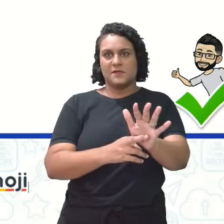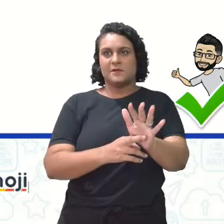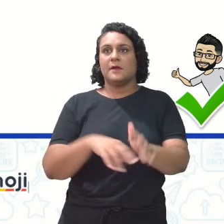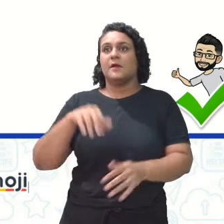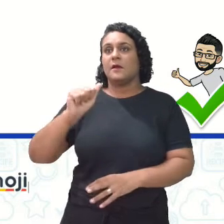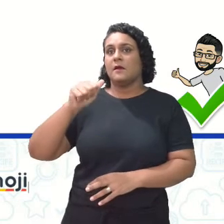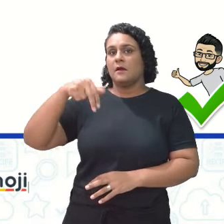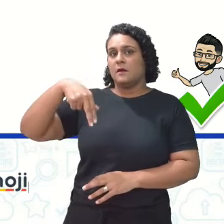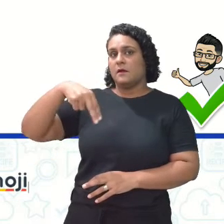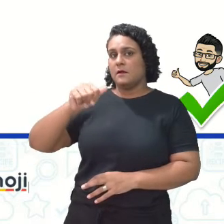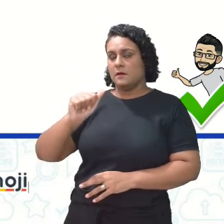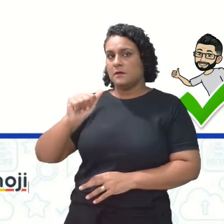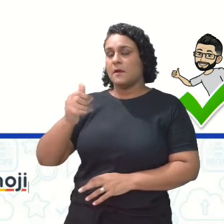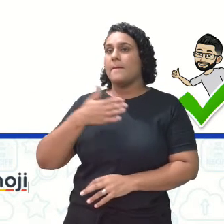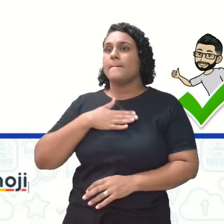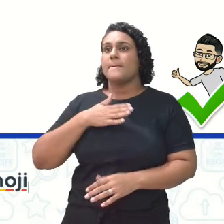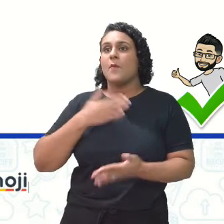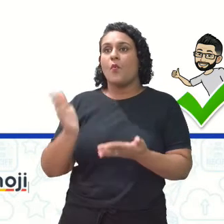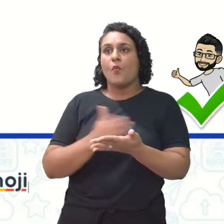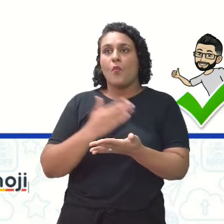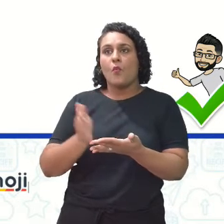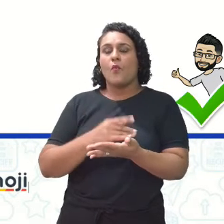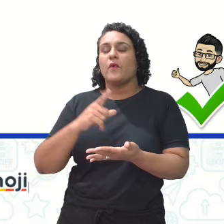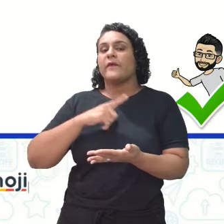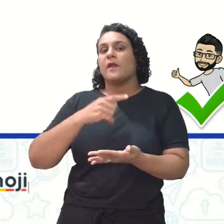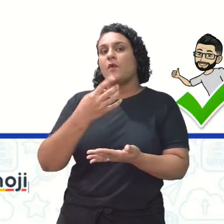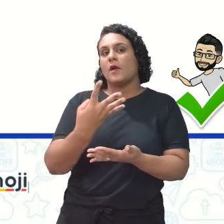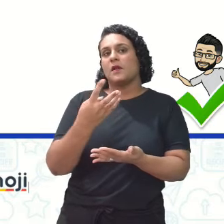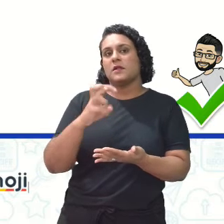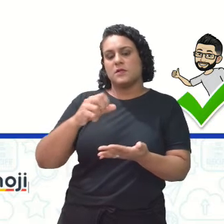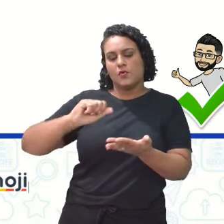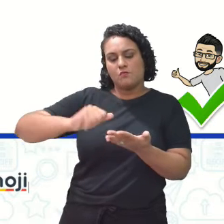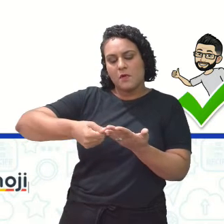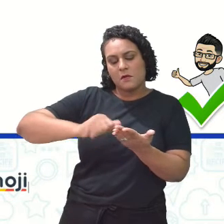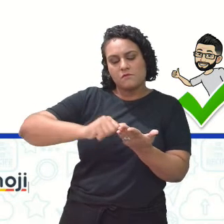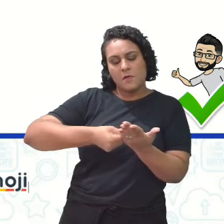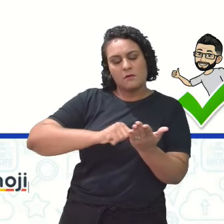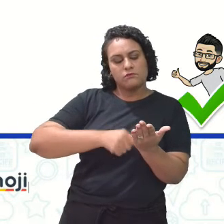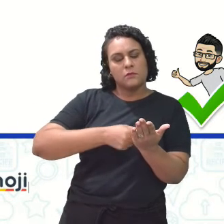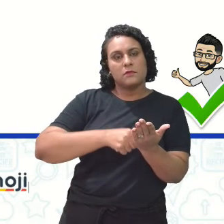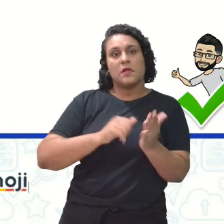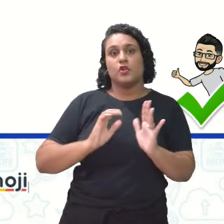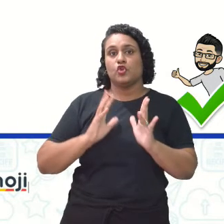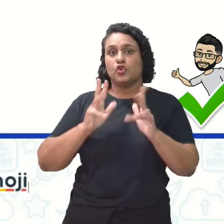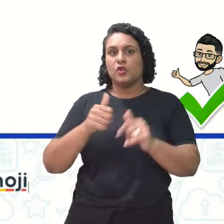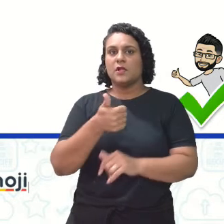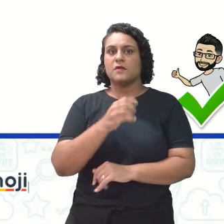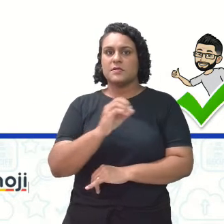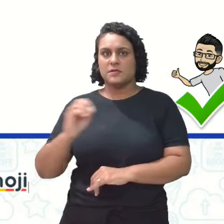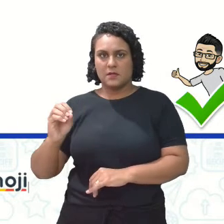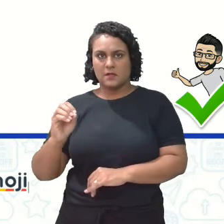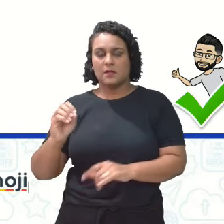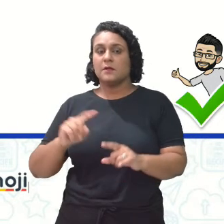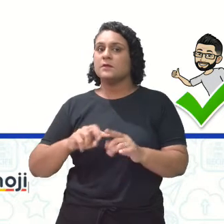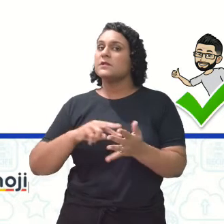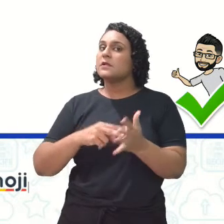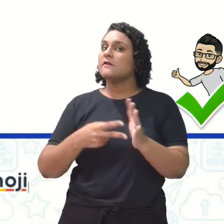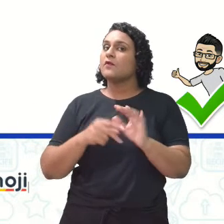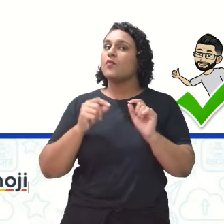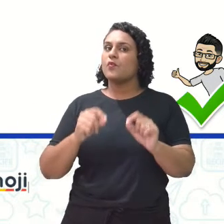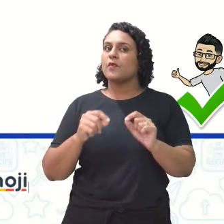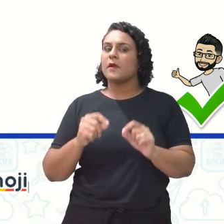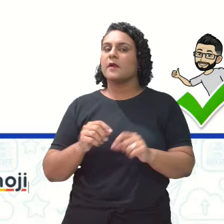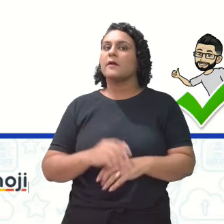está dizendo o seguinte aí, ó, meu álbum já tem 45 figurinhas de um total de 100. Isso significa que